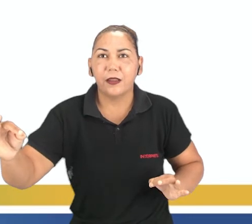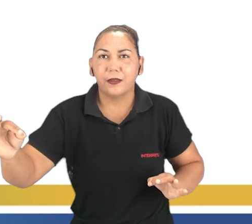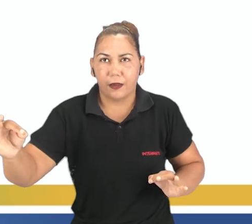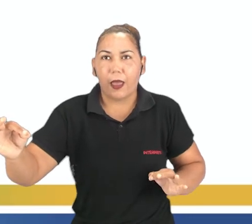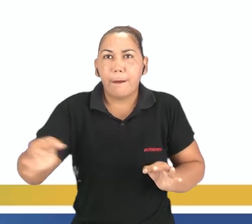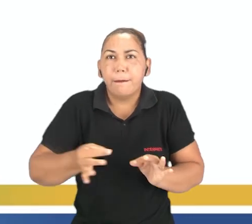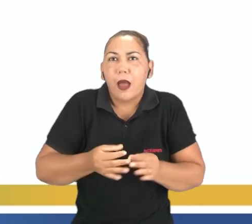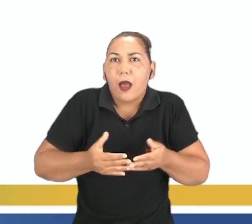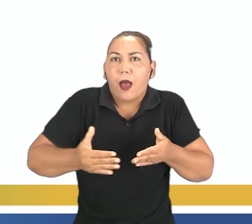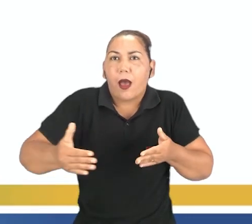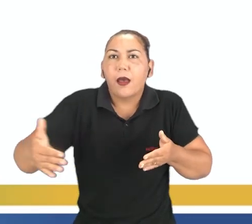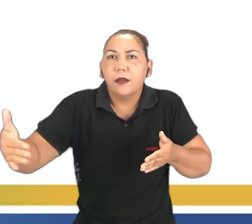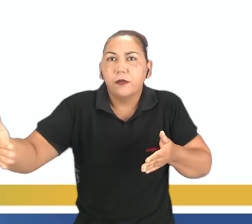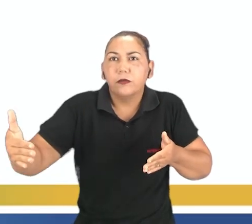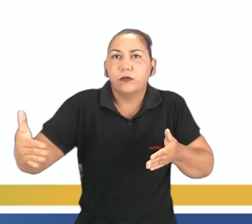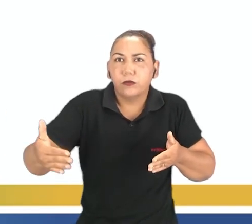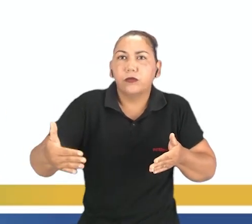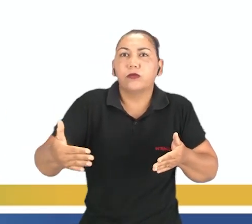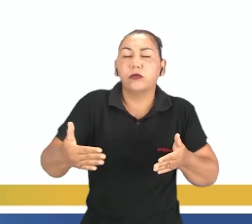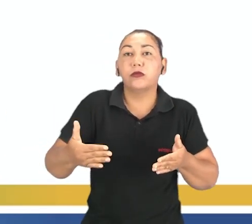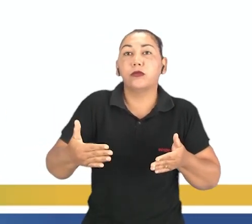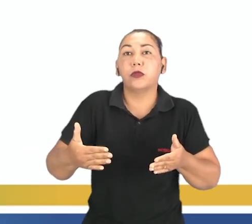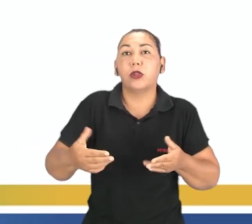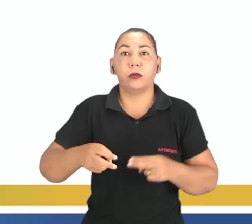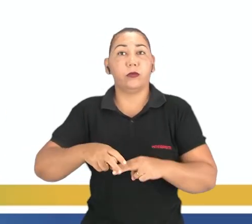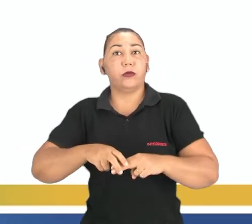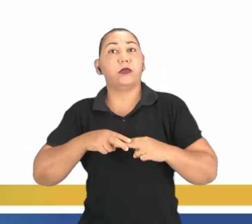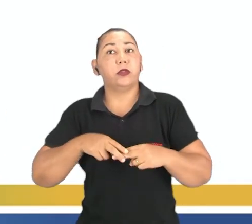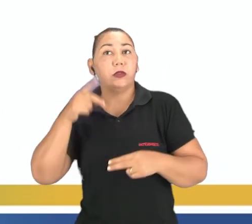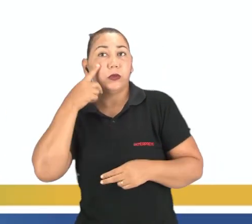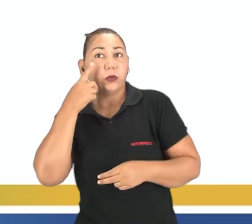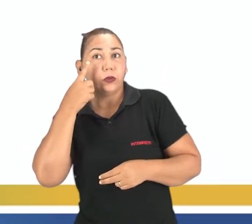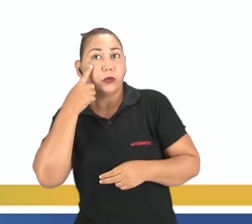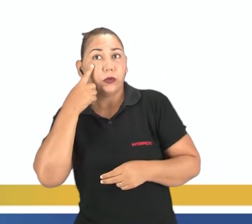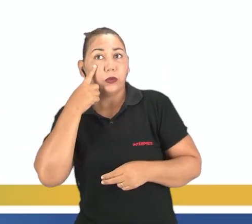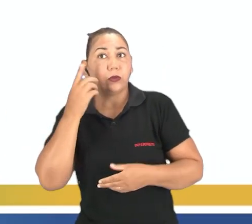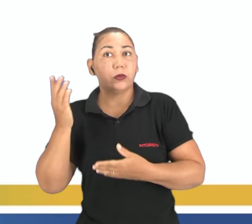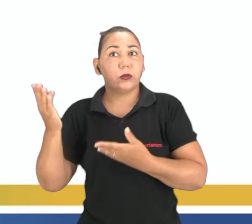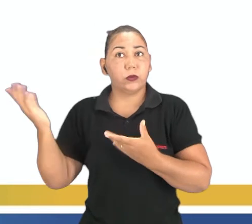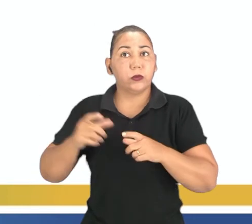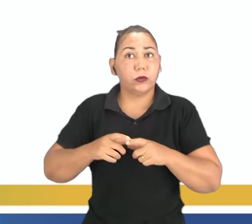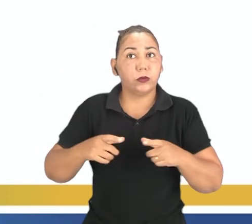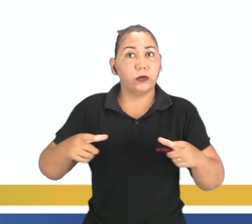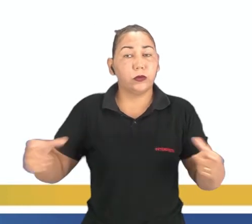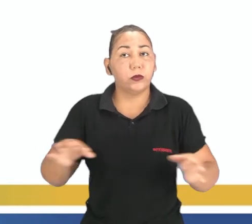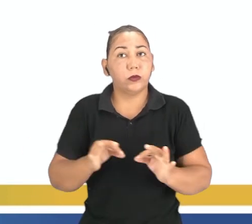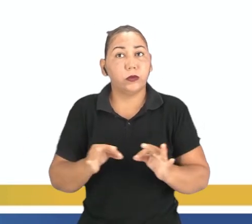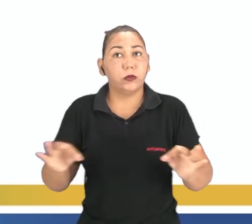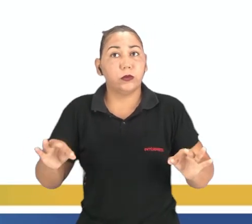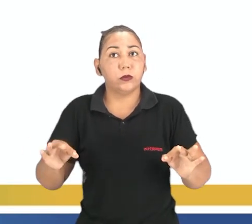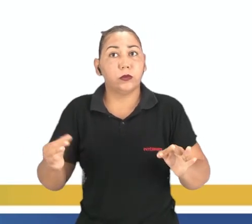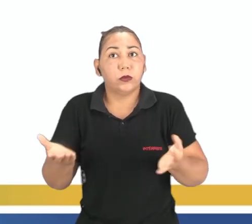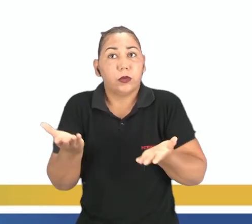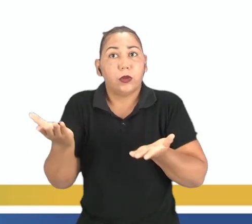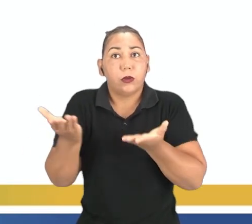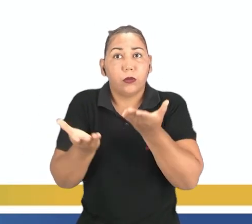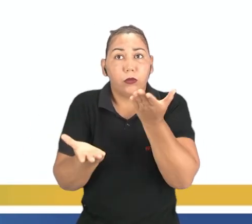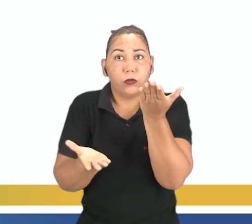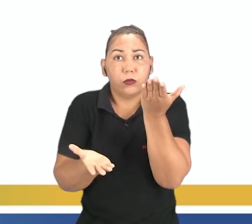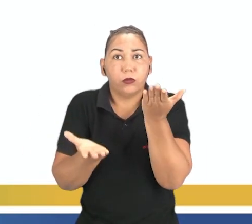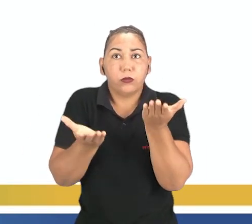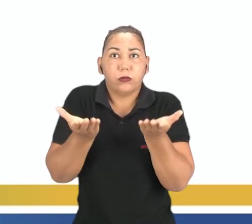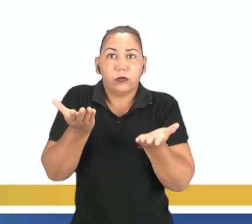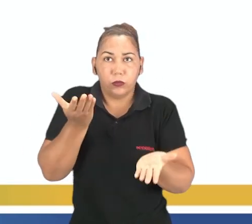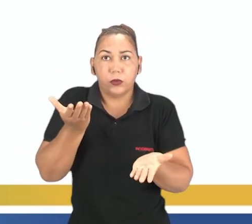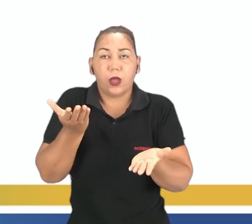diminuir na mesma proporção, certo? Portanto, olha só, essas grandezas são consideradas inversamente proporcionais. Então, se